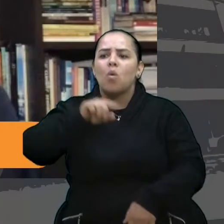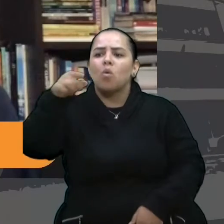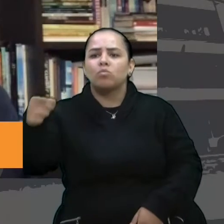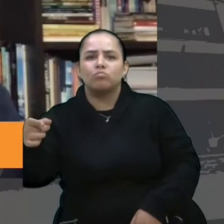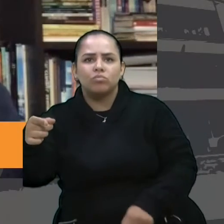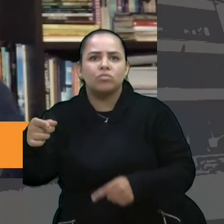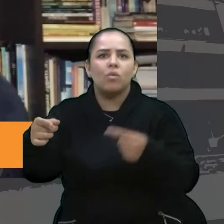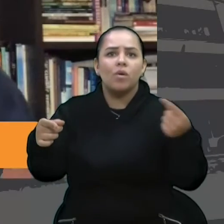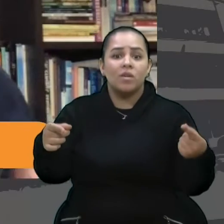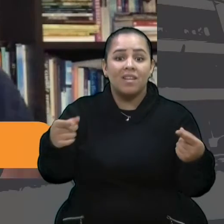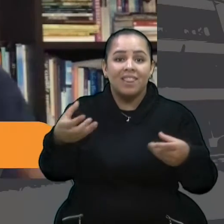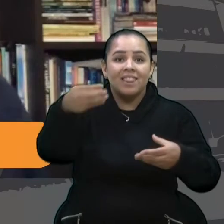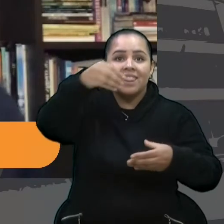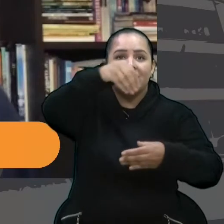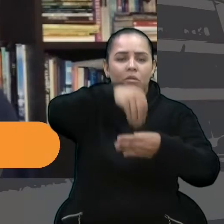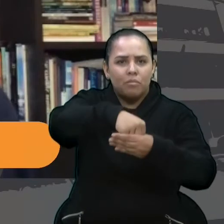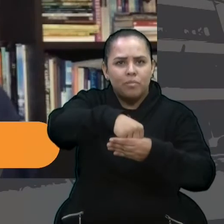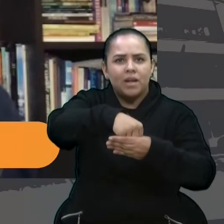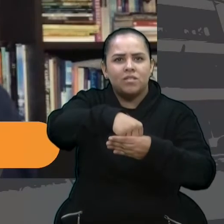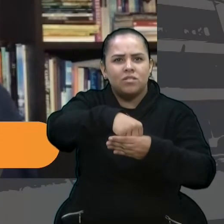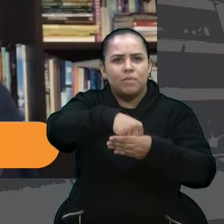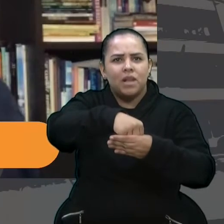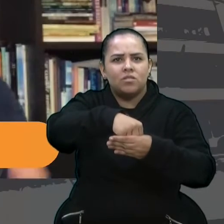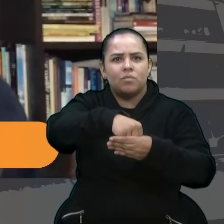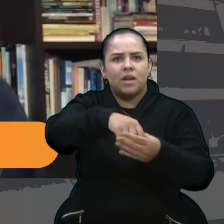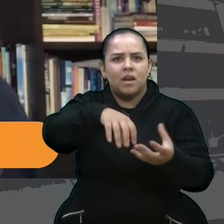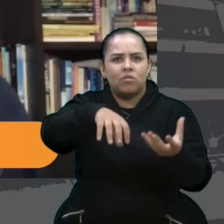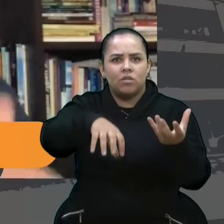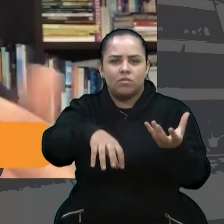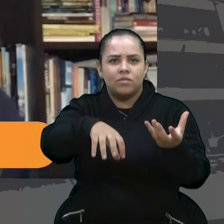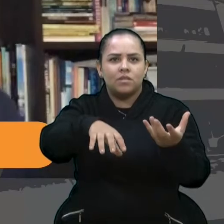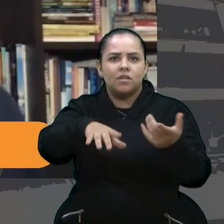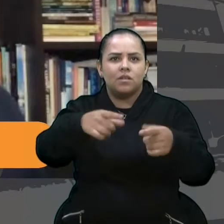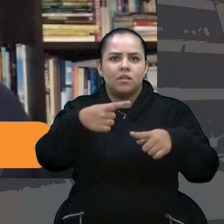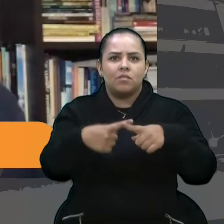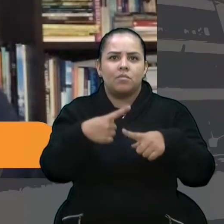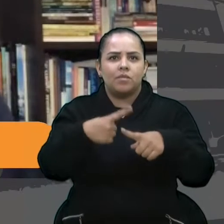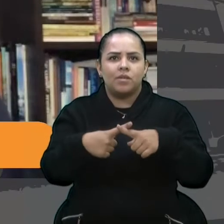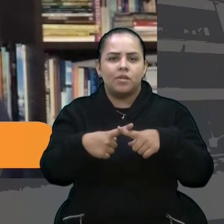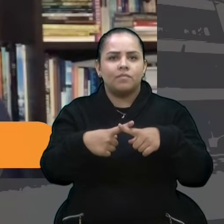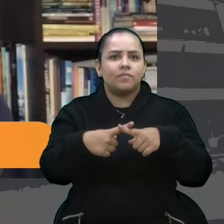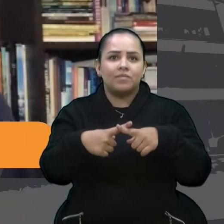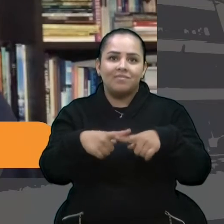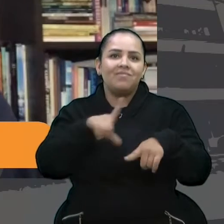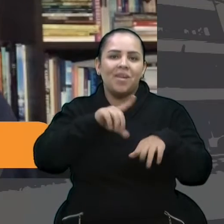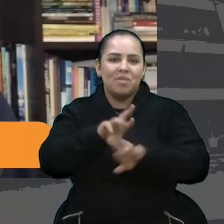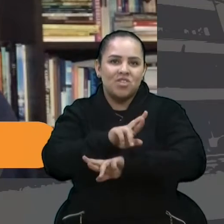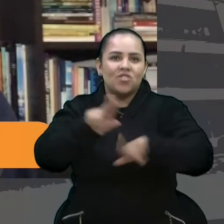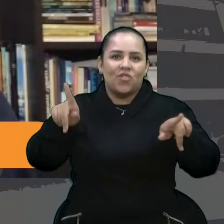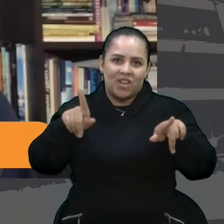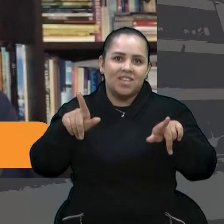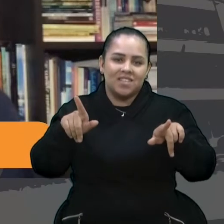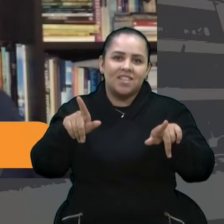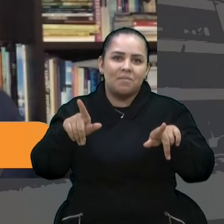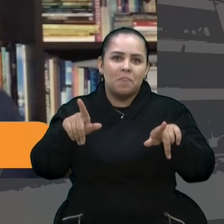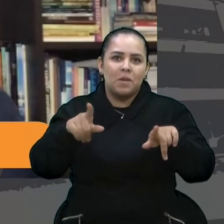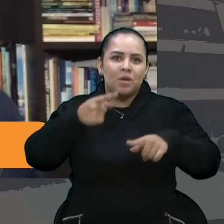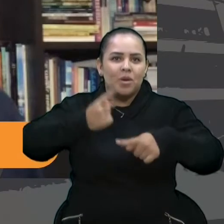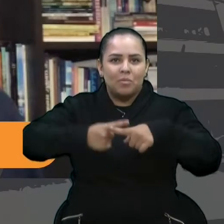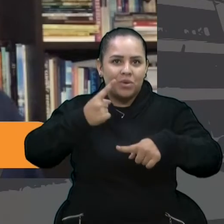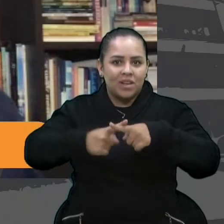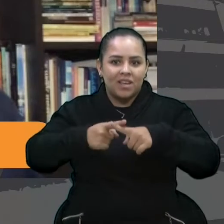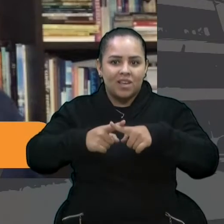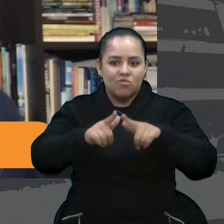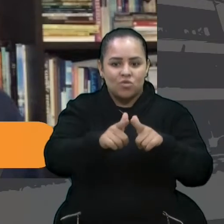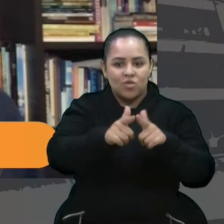Planalto. Porque funciona assim até hoje. Uhum. Funciona igual, só que naquela época tinha uma diferença. Os jornalistas